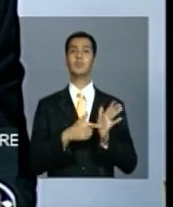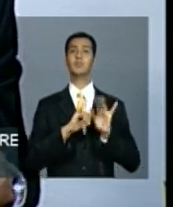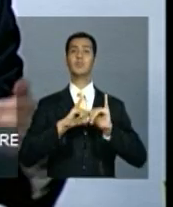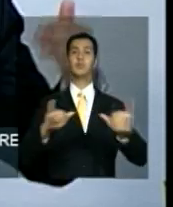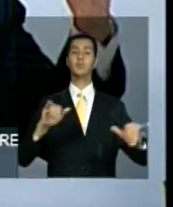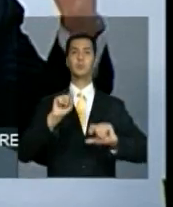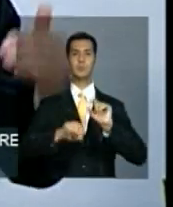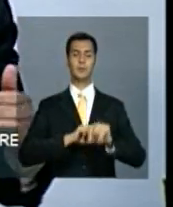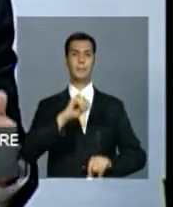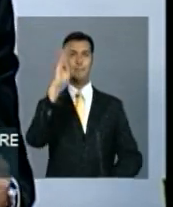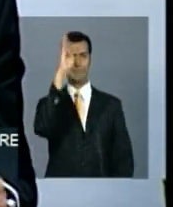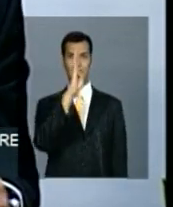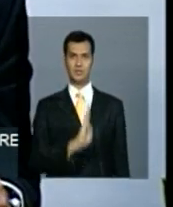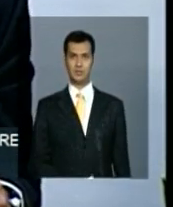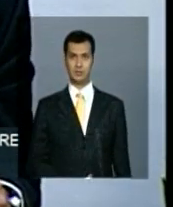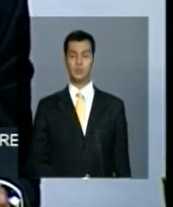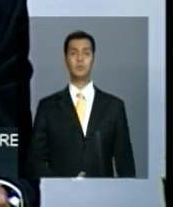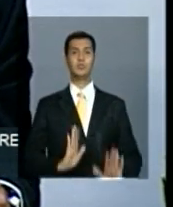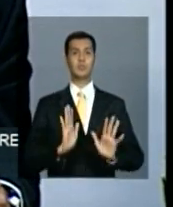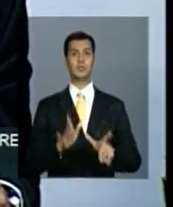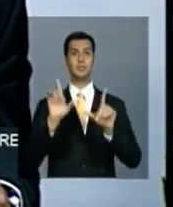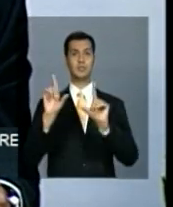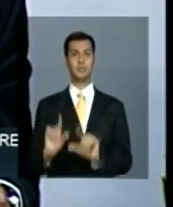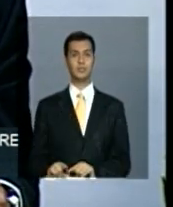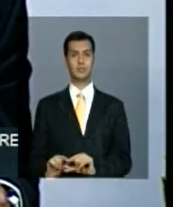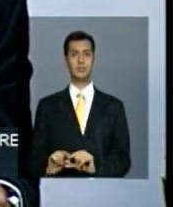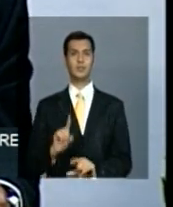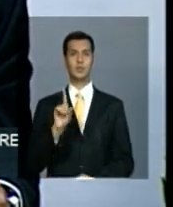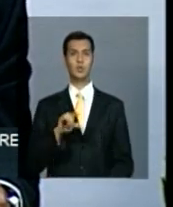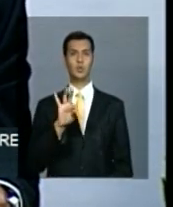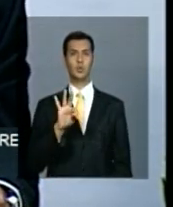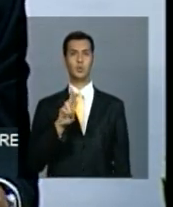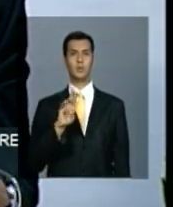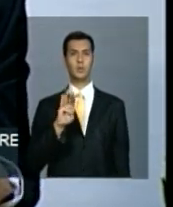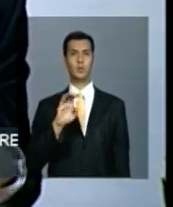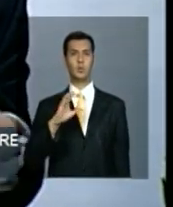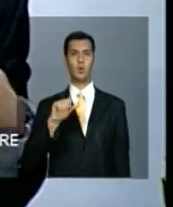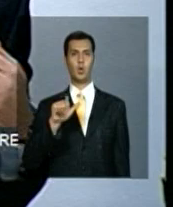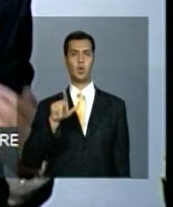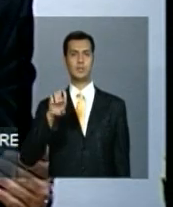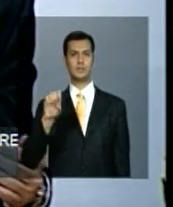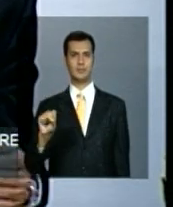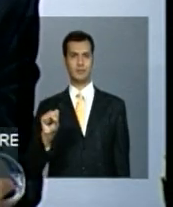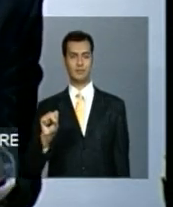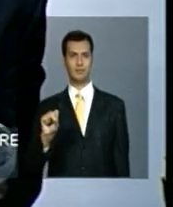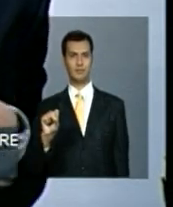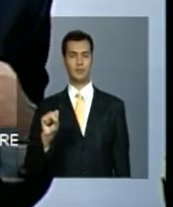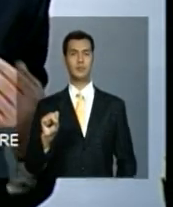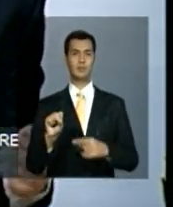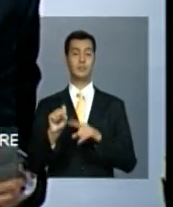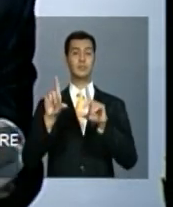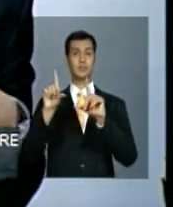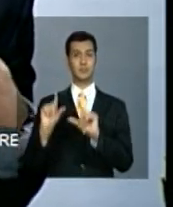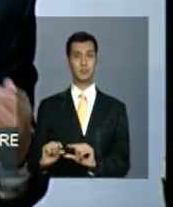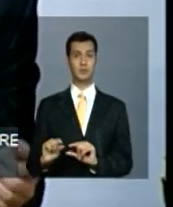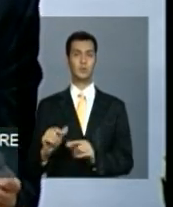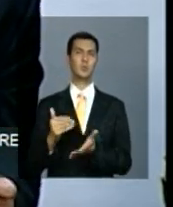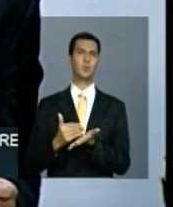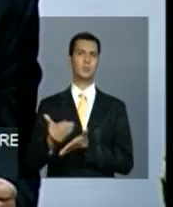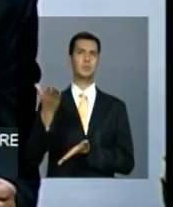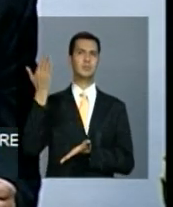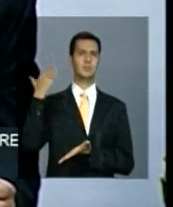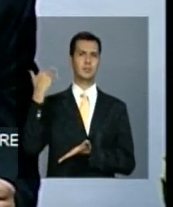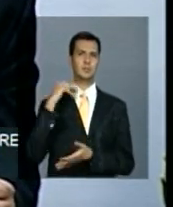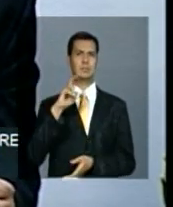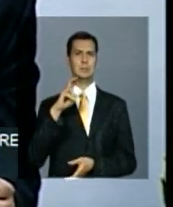Brasil reduz a incidência de novos casos de tuberculose eh Desde quando isso é contabilizado registrado